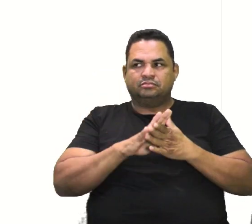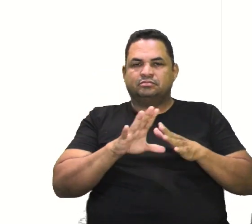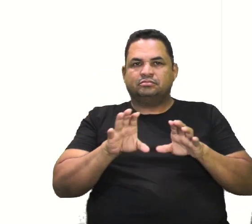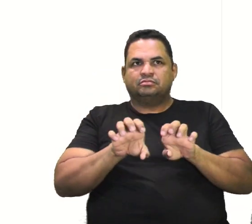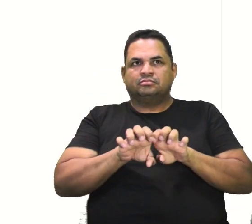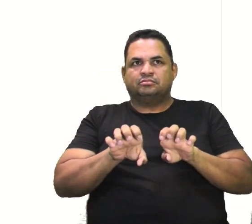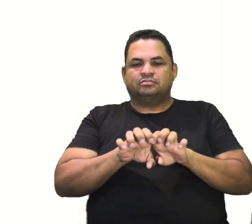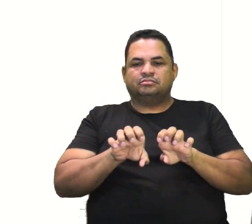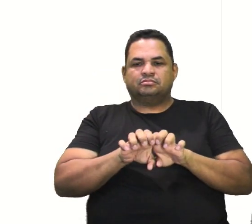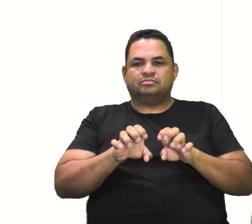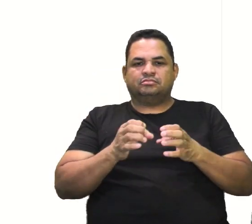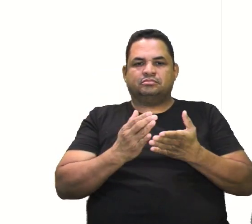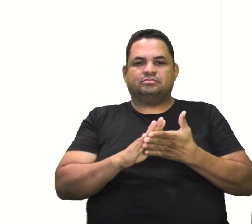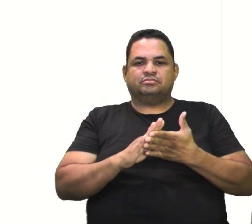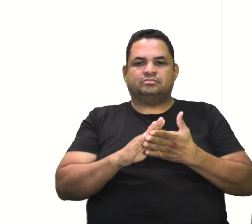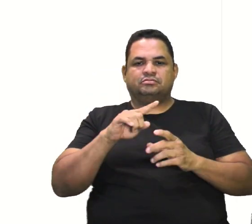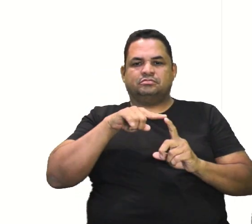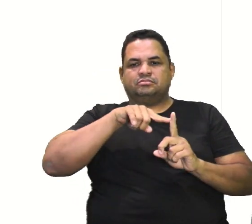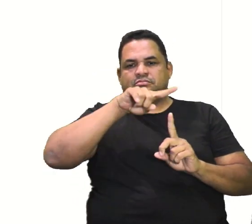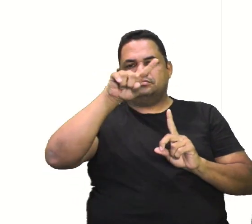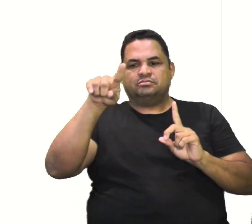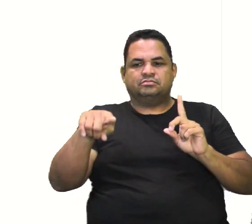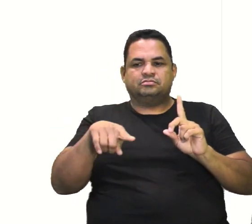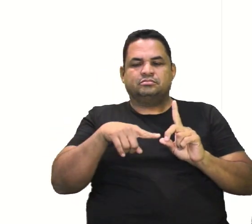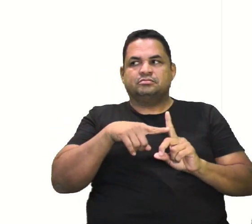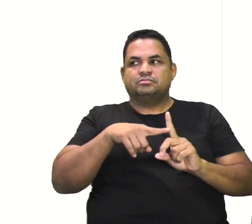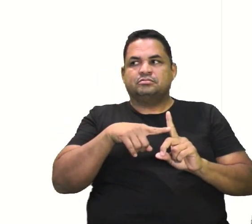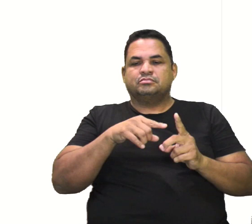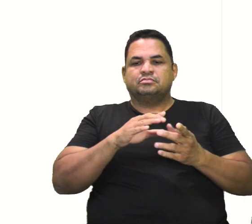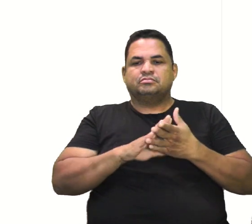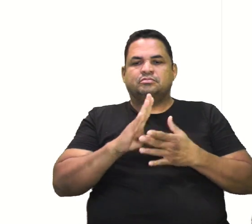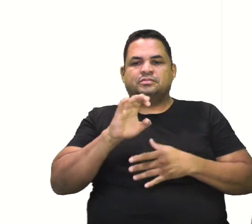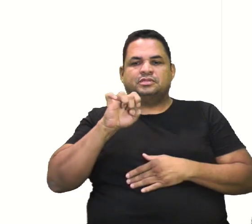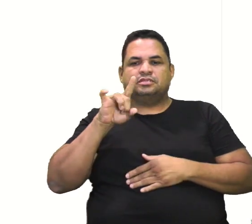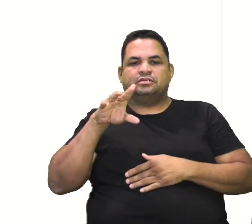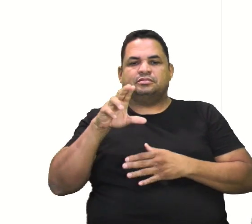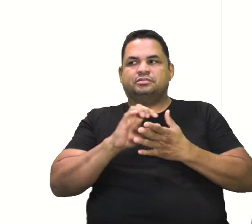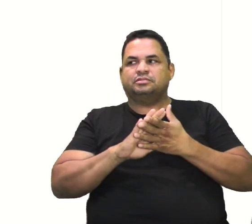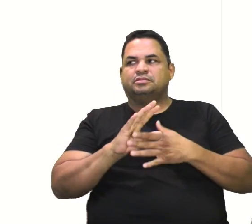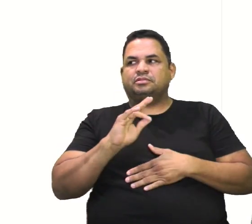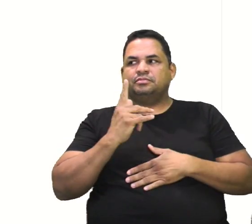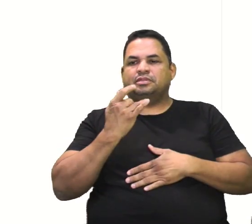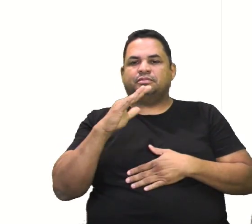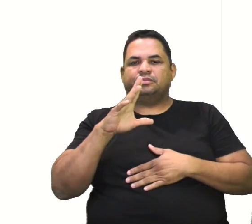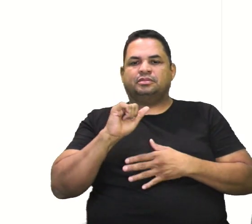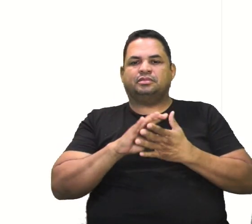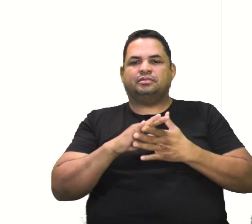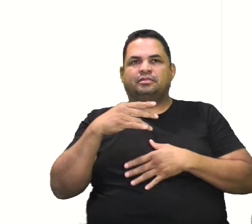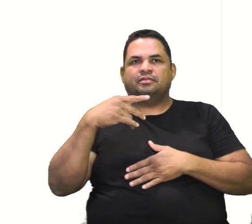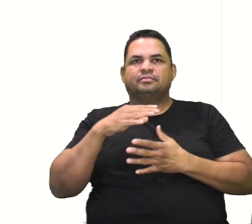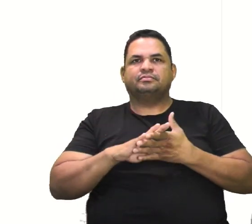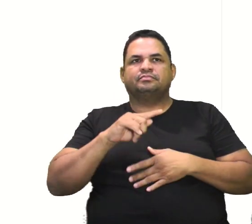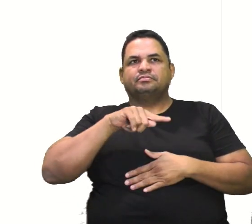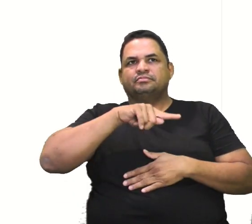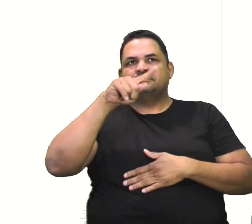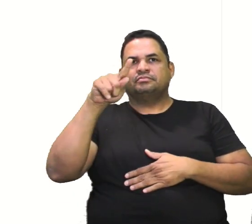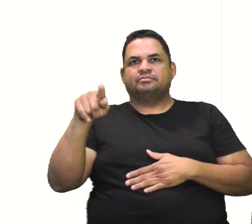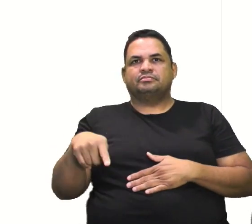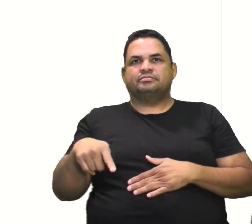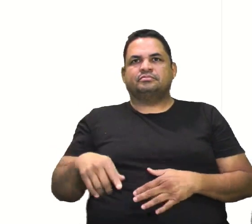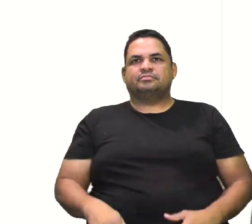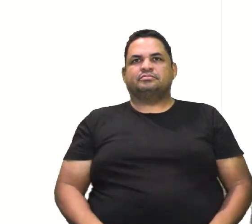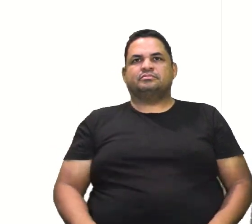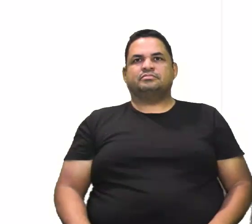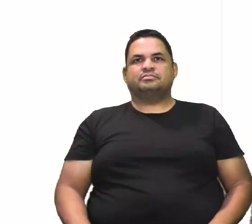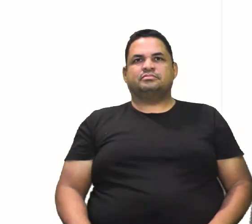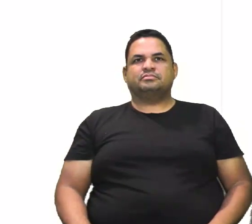equações da circunferência para depois, na sequência, a elipse, a hipérbole e a parábola. E vamos que